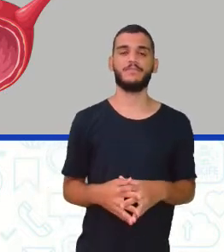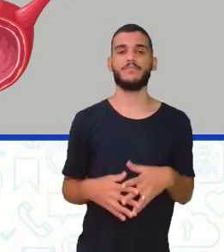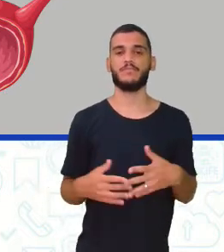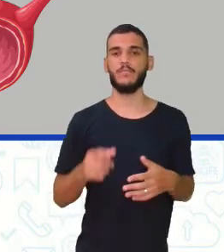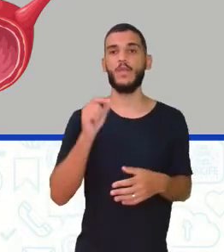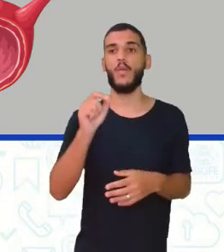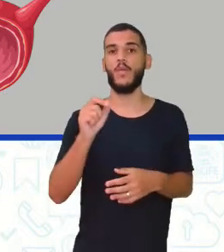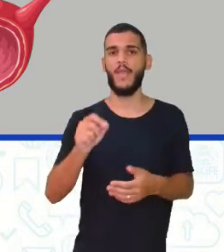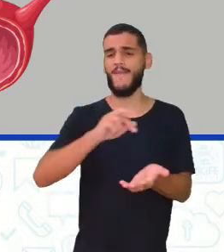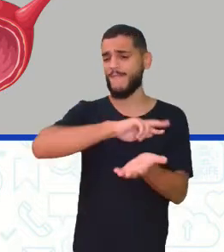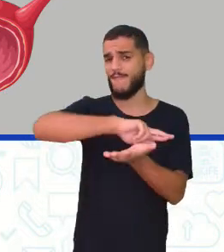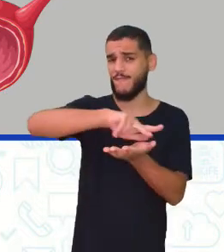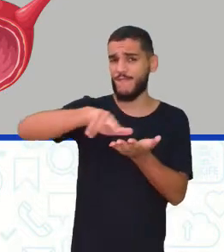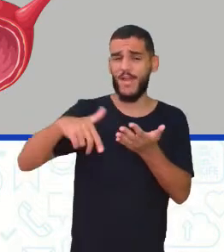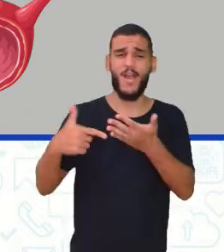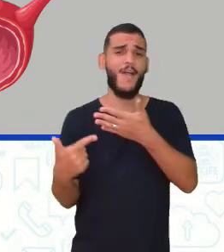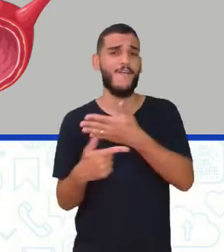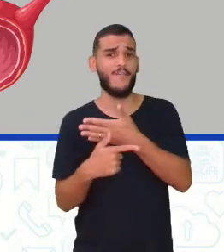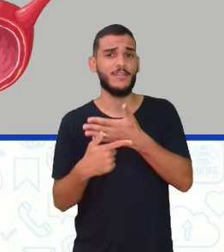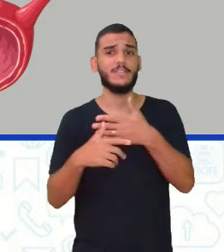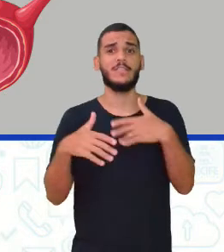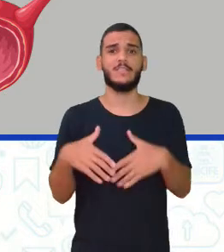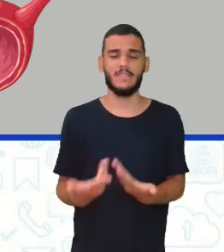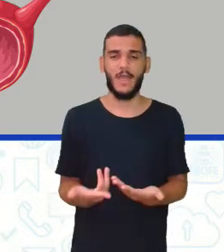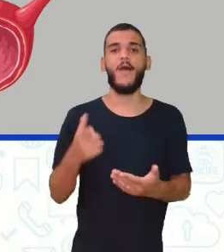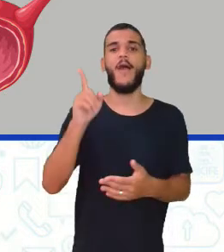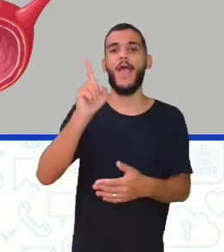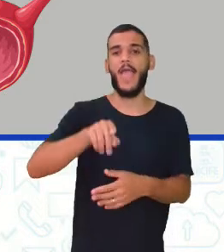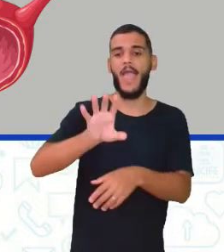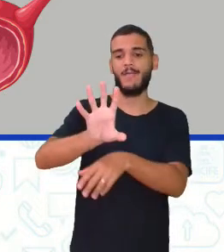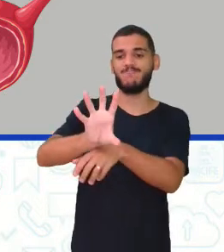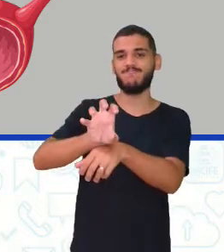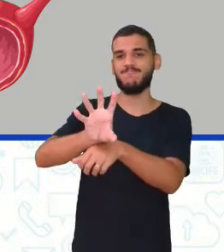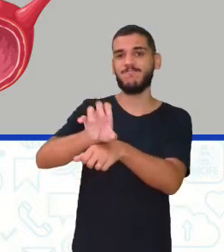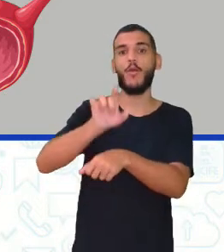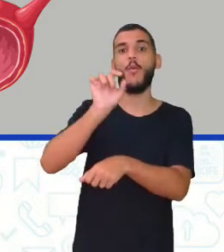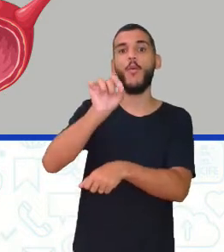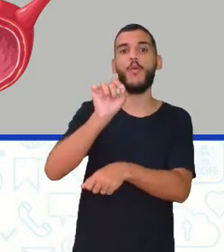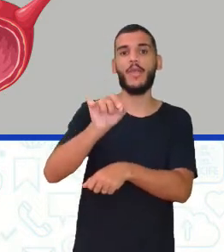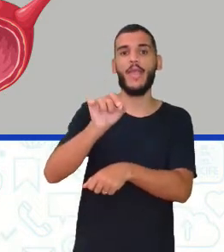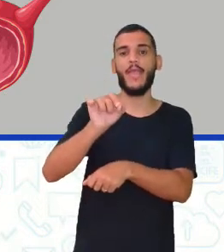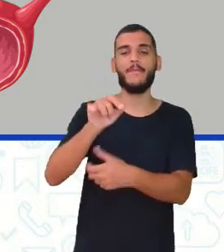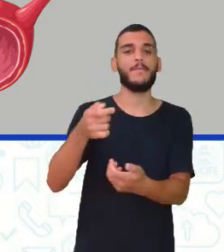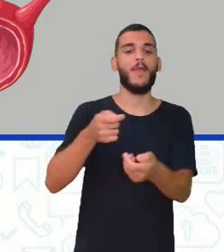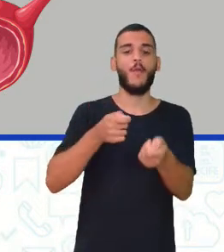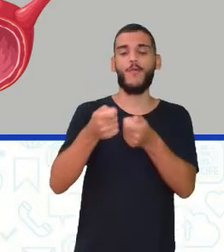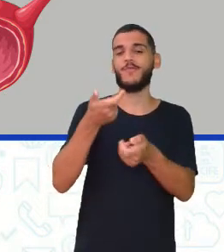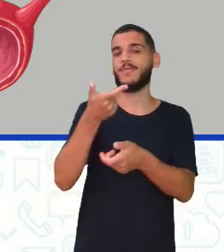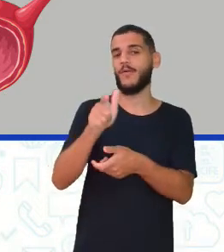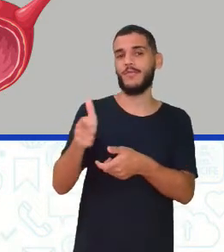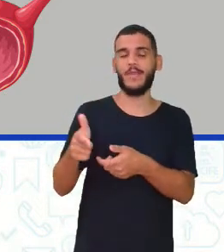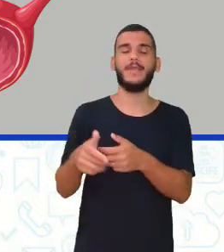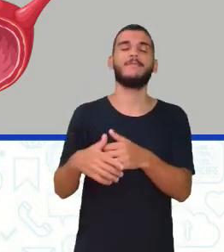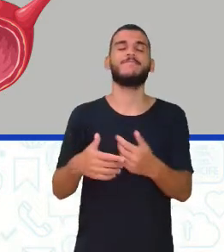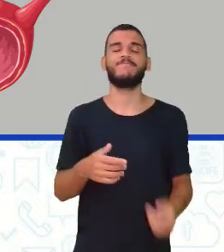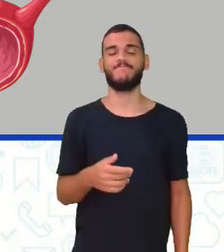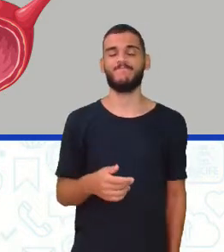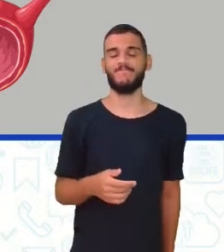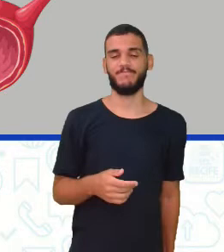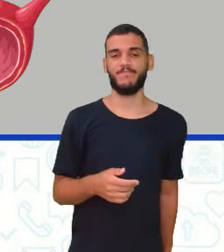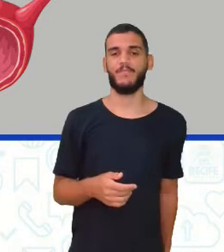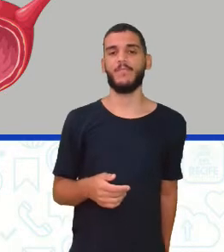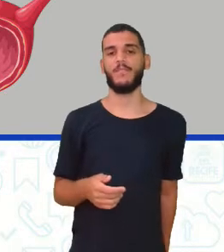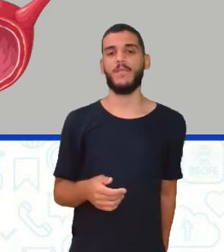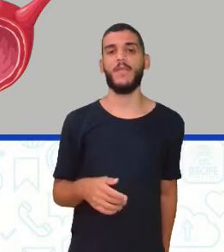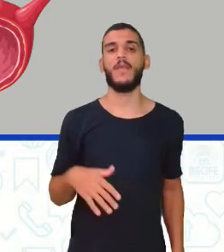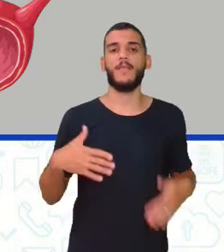uma infinidade de funções. E essa contração também é involuntária. Embora que algumas dessas, como é a questão aí da